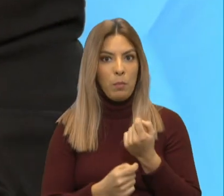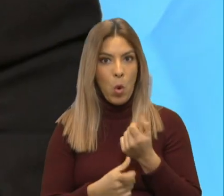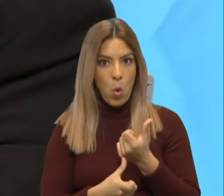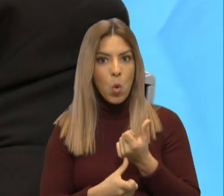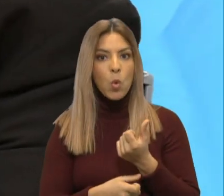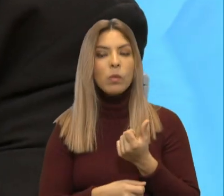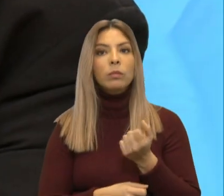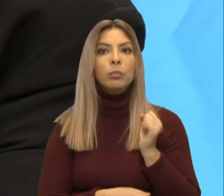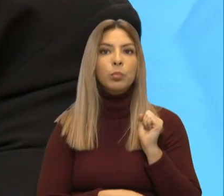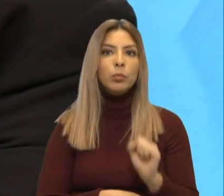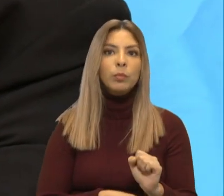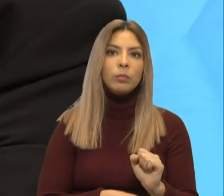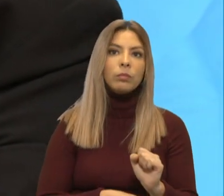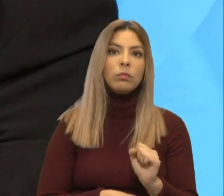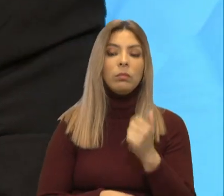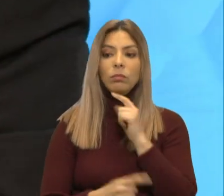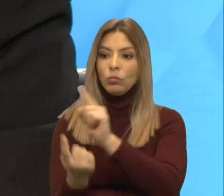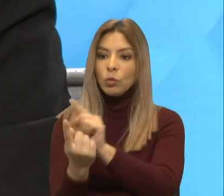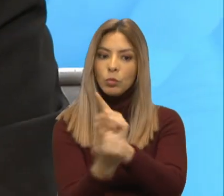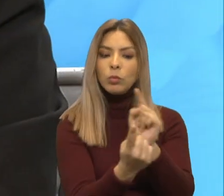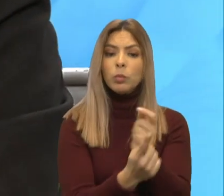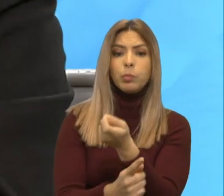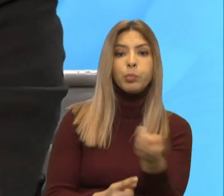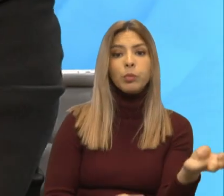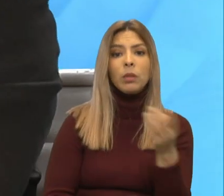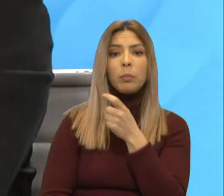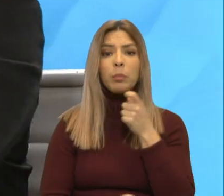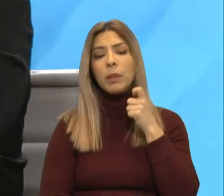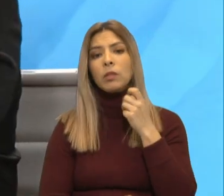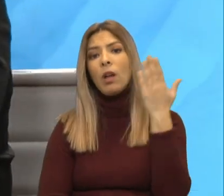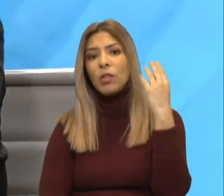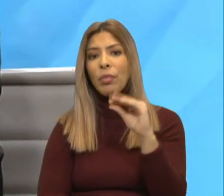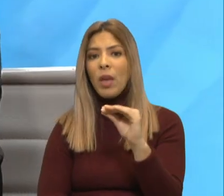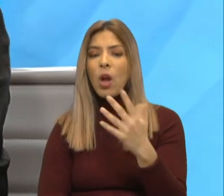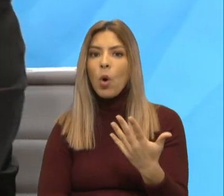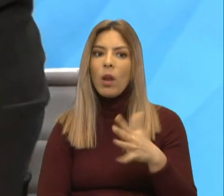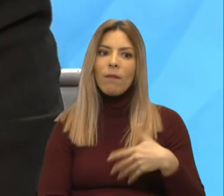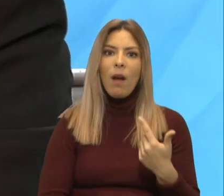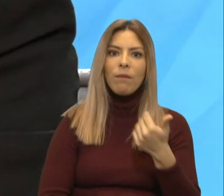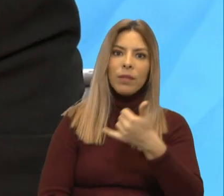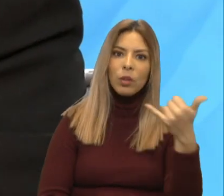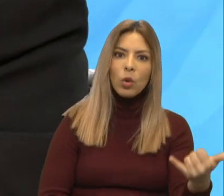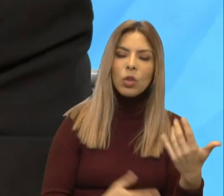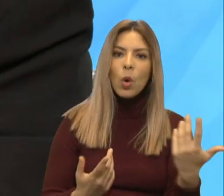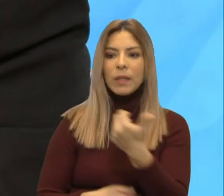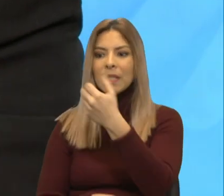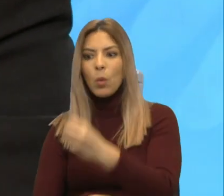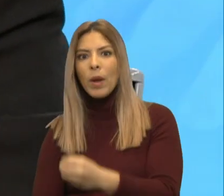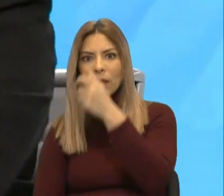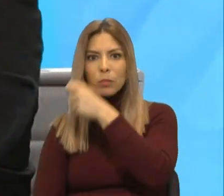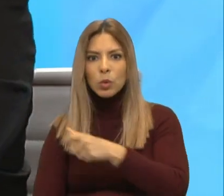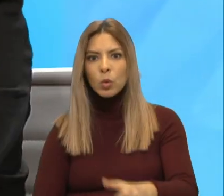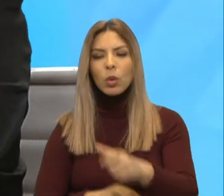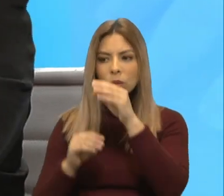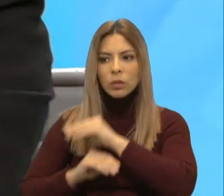eu encontrei 10 padres diocesanos na diocese de Tete, hoje são 22, neste momento tenho 52 seminaristas no Seminário Maior, de Filosofia e